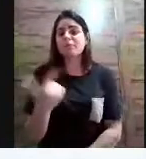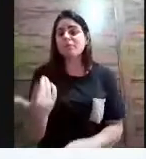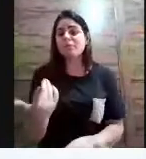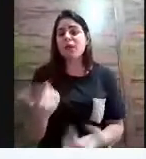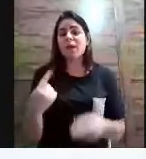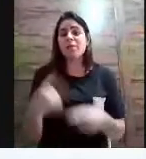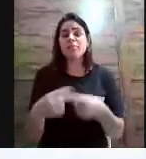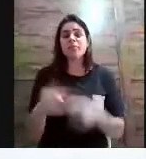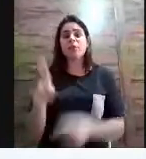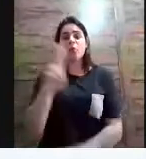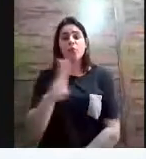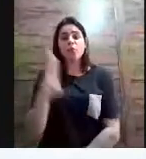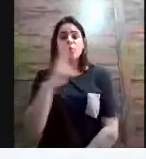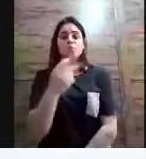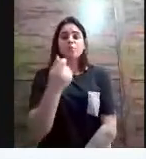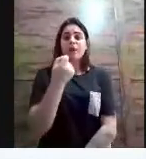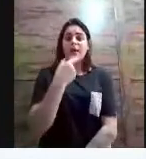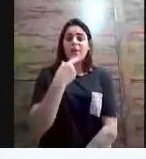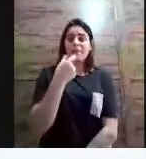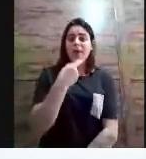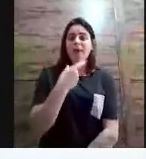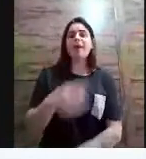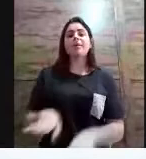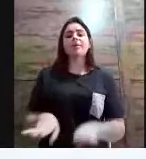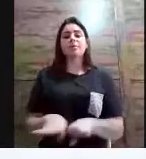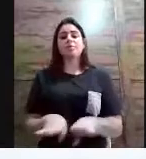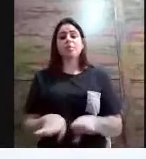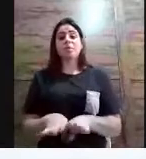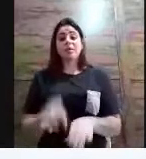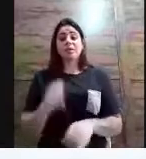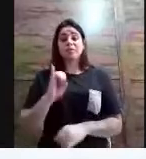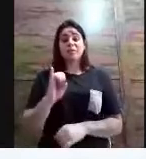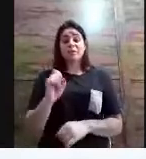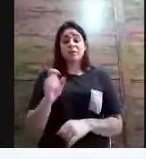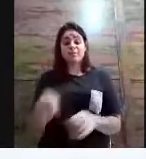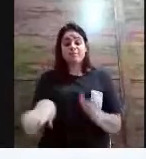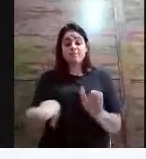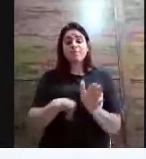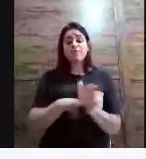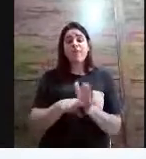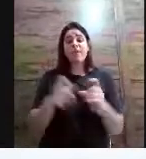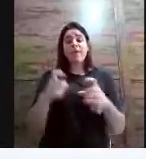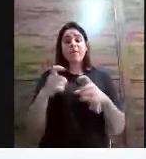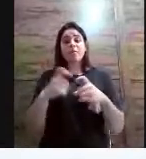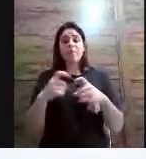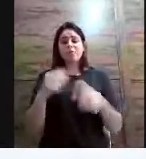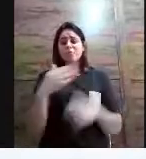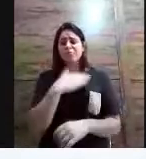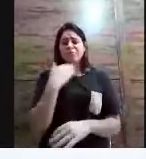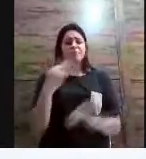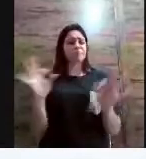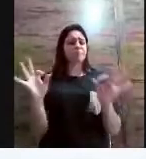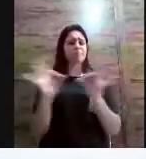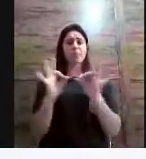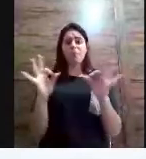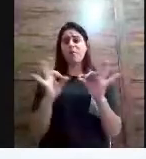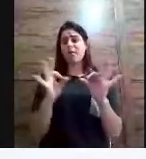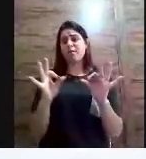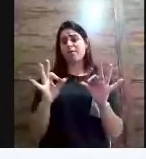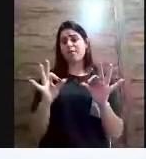tratamento eficaz e se a pessoa fizer esse tratamento, ela não vai morrer de AIDS. Então,